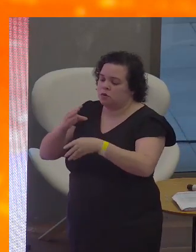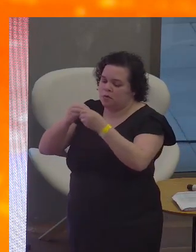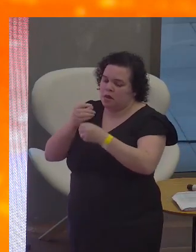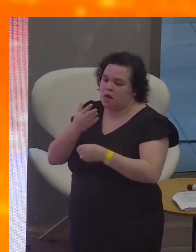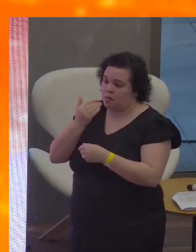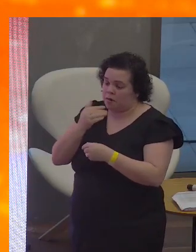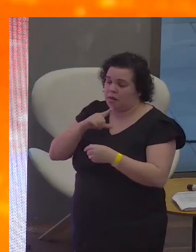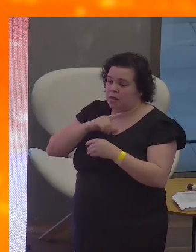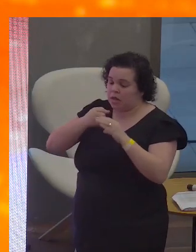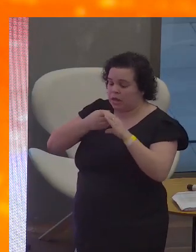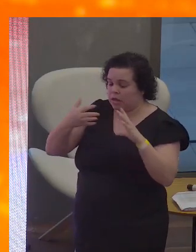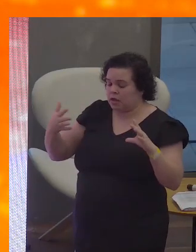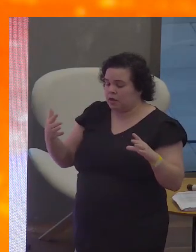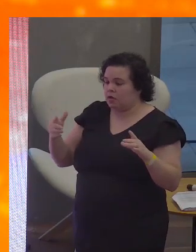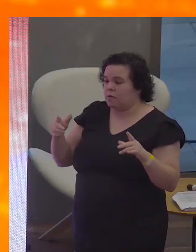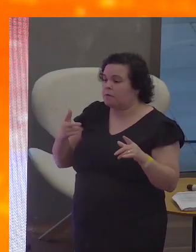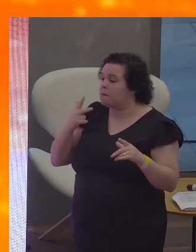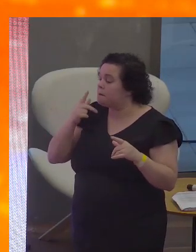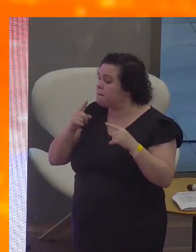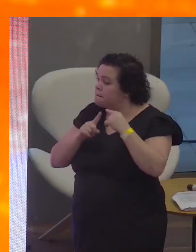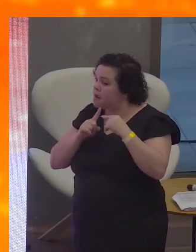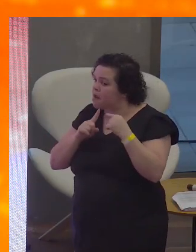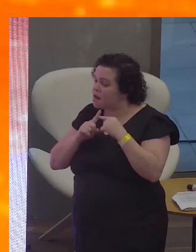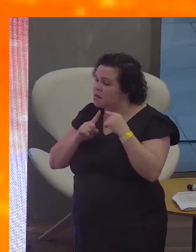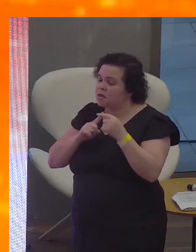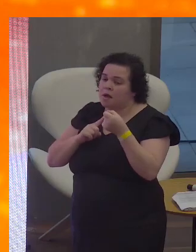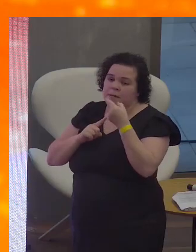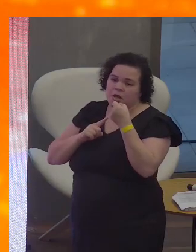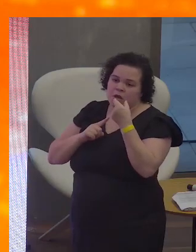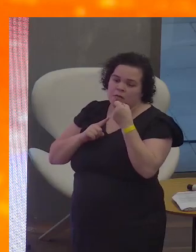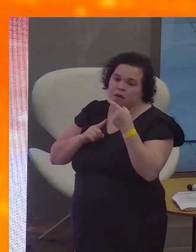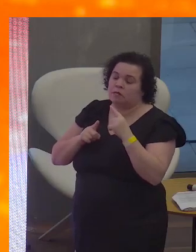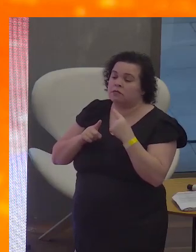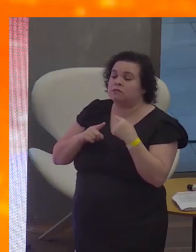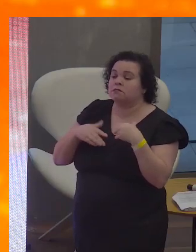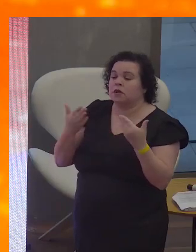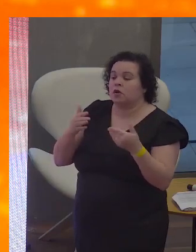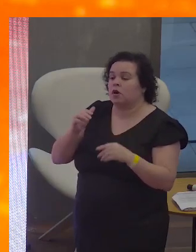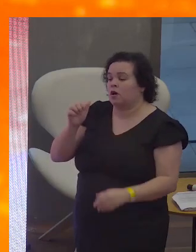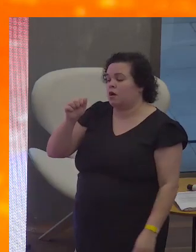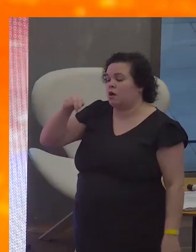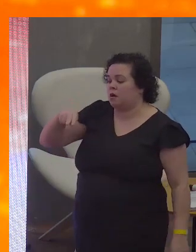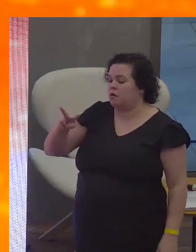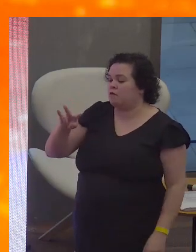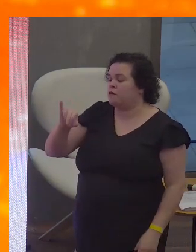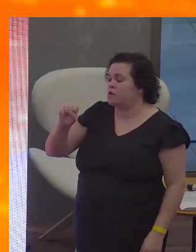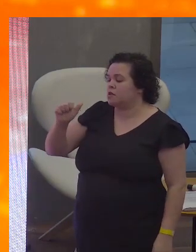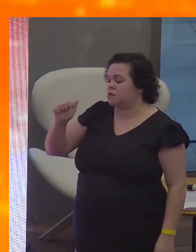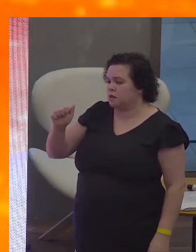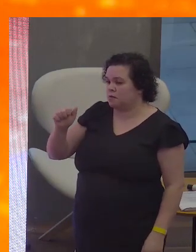características semelhantes aos medicamentos. Então, a Anvisa vai exigir, para que você seja uma empresa, um